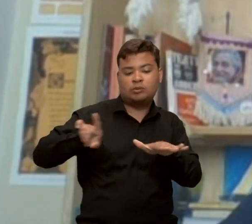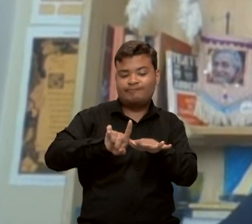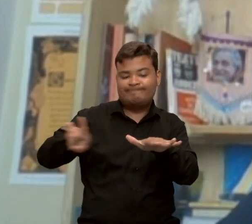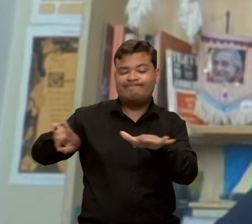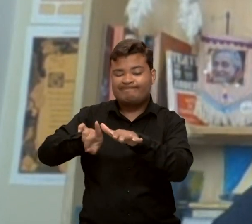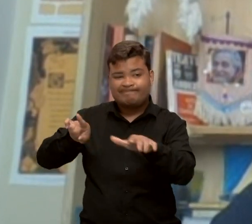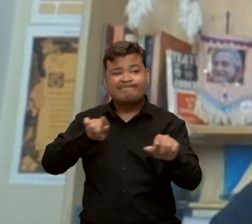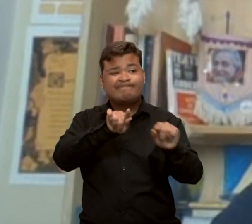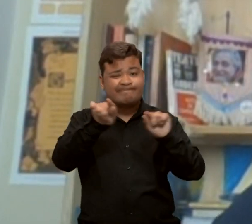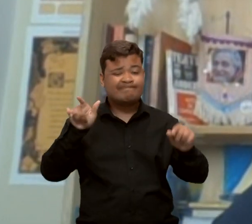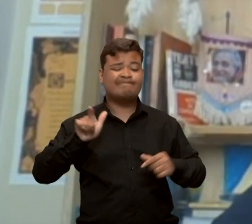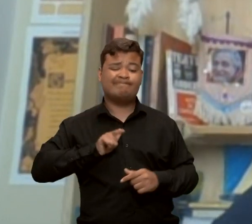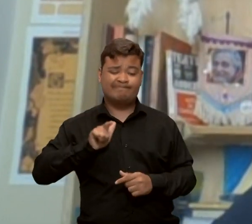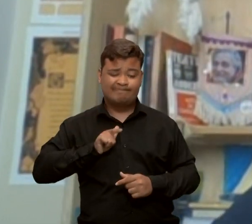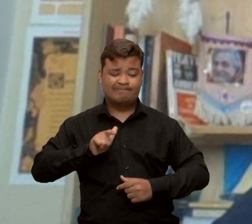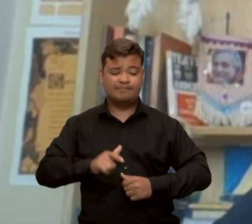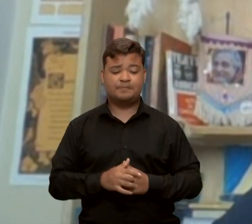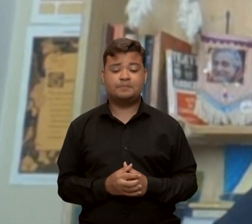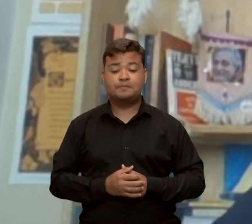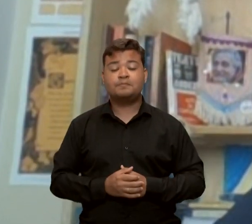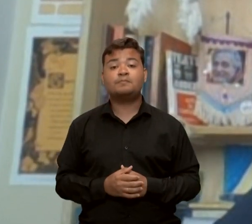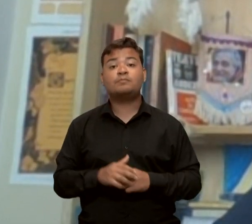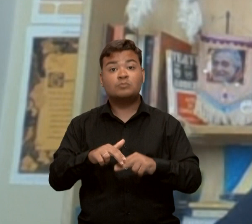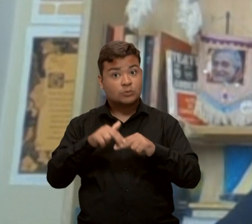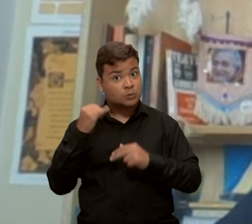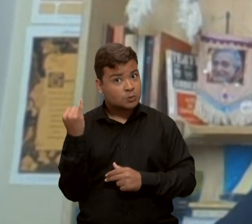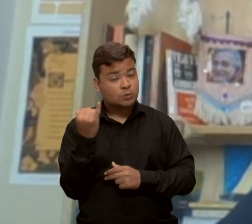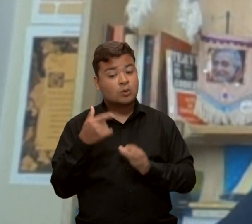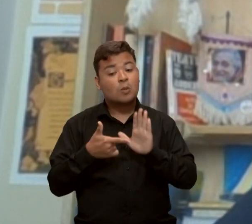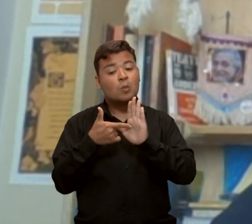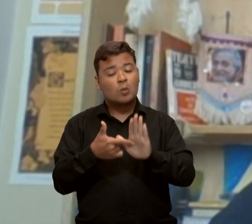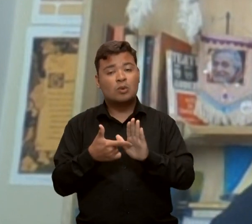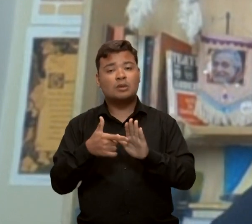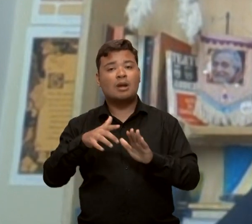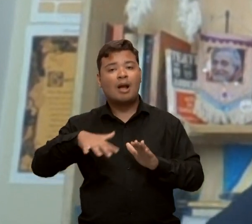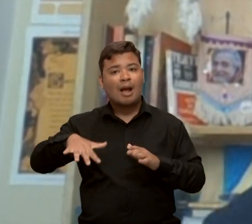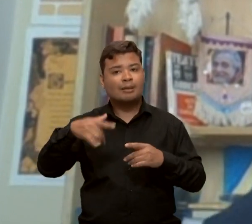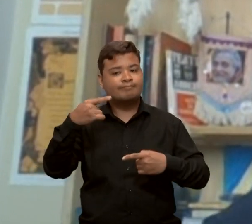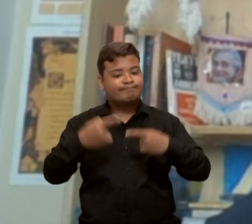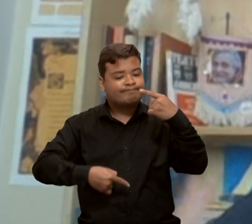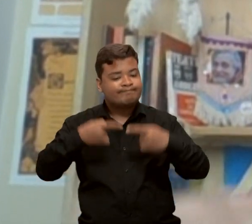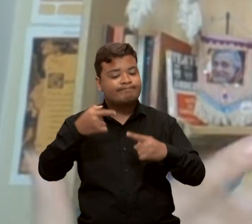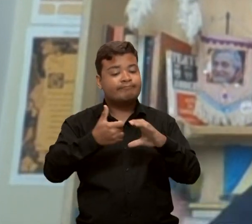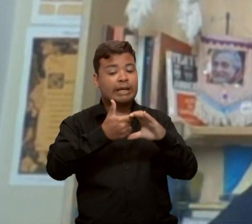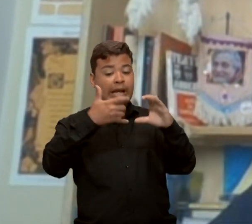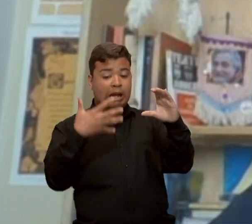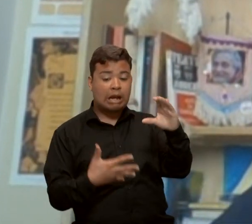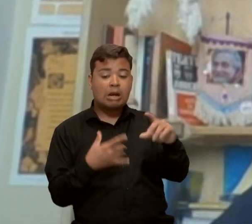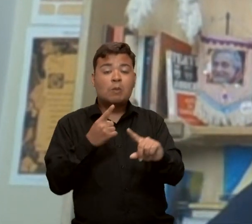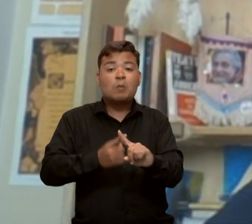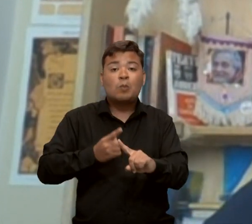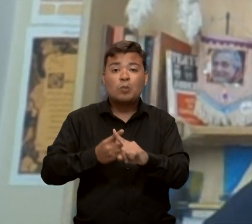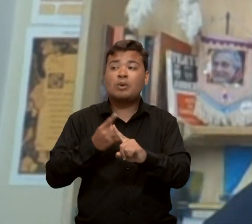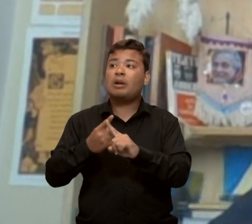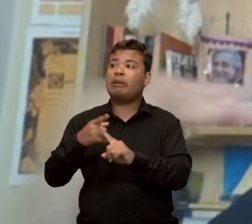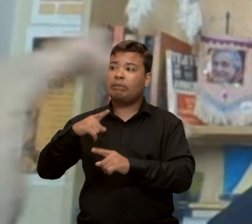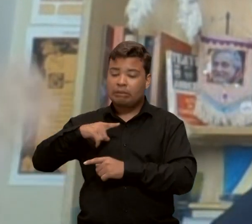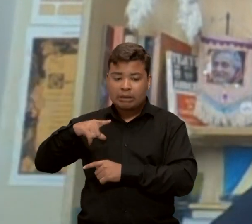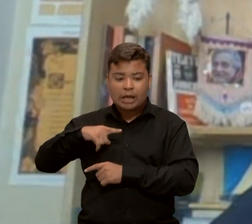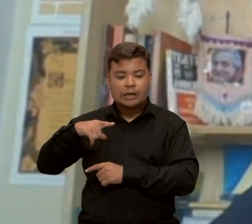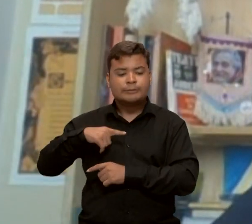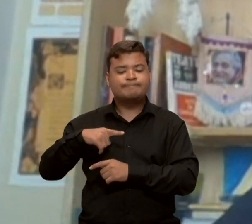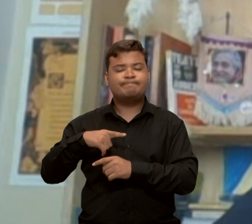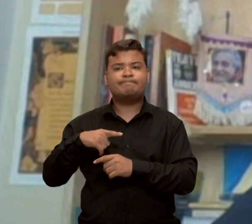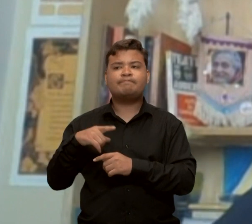falar também, trazer um pouco um caráter político para a fala, porque a gente vem sofrendo desmontes, tanto a